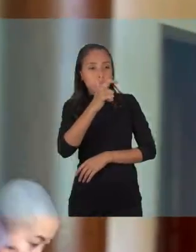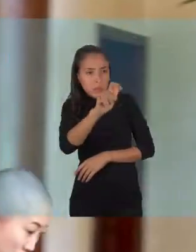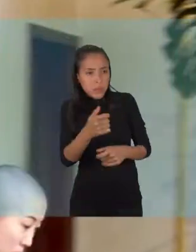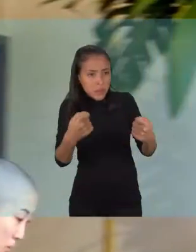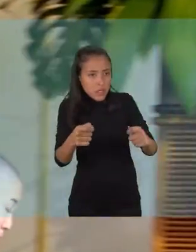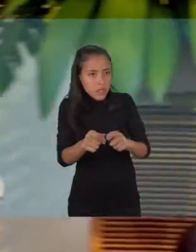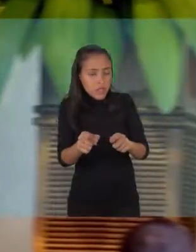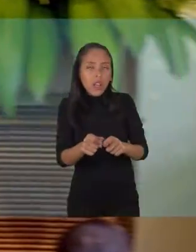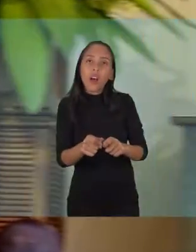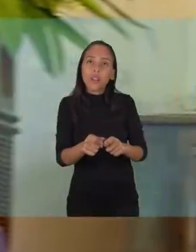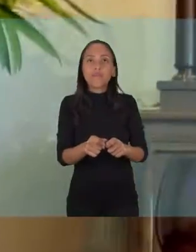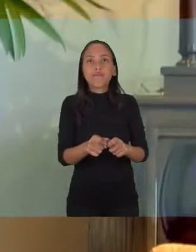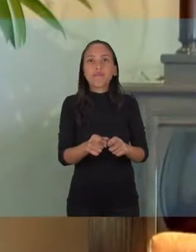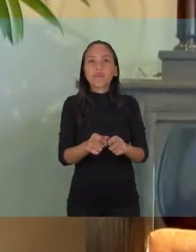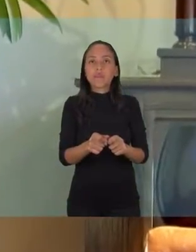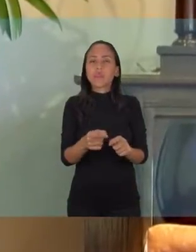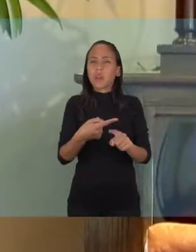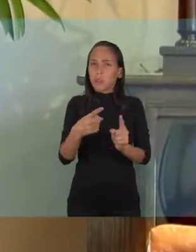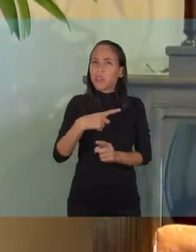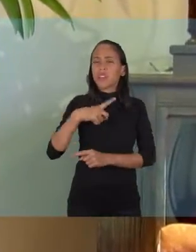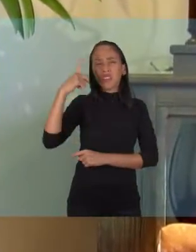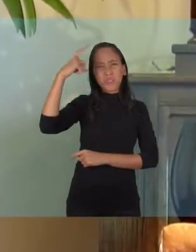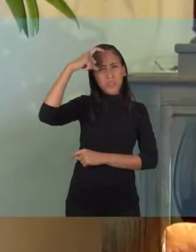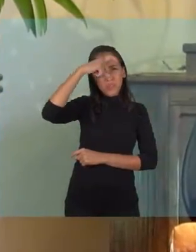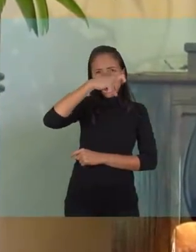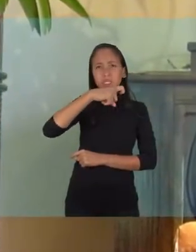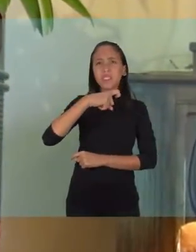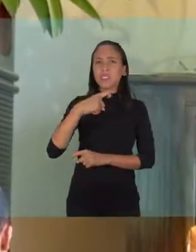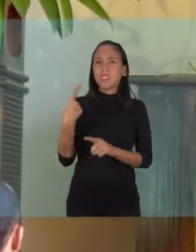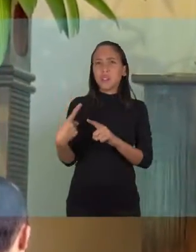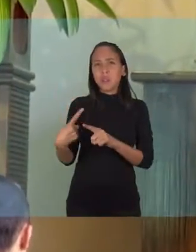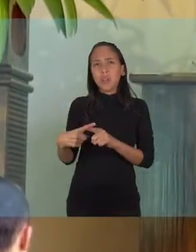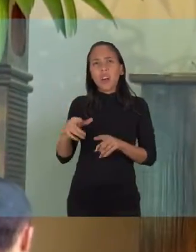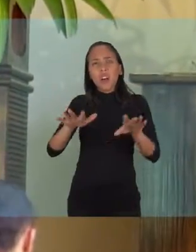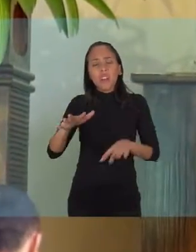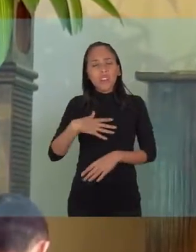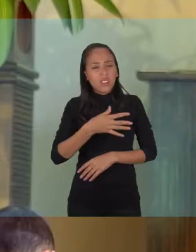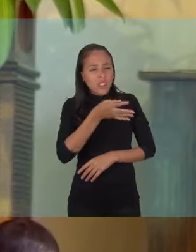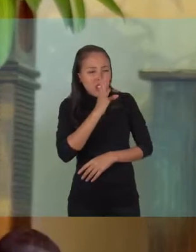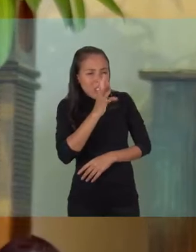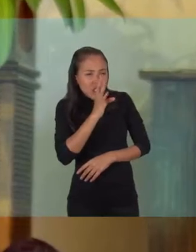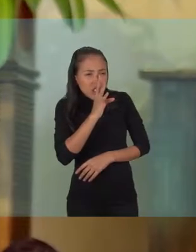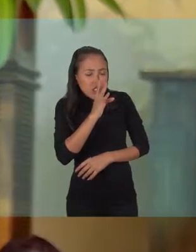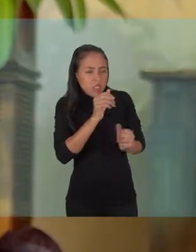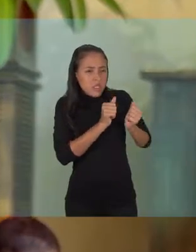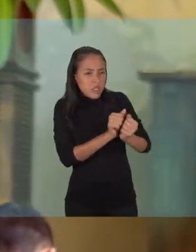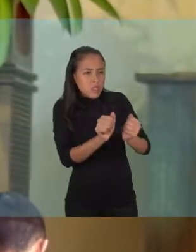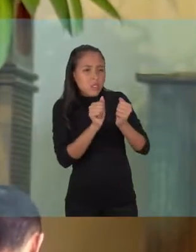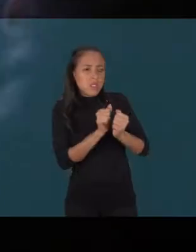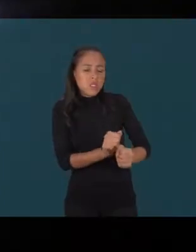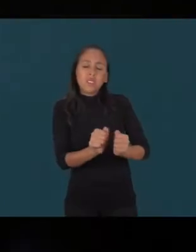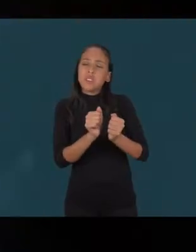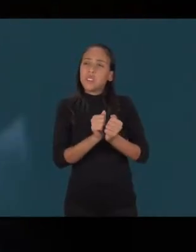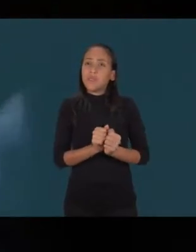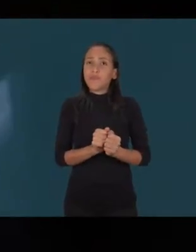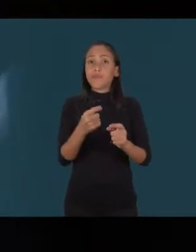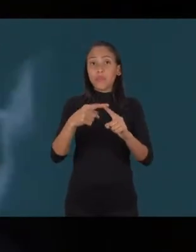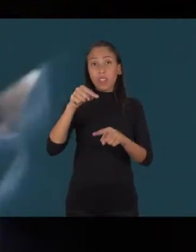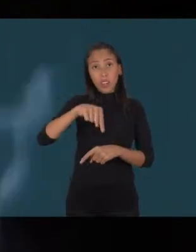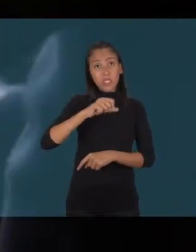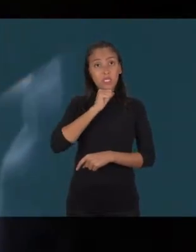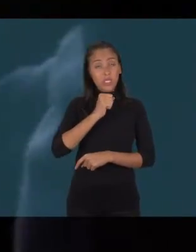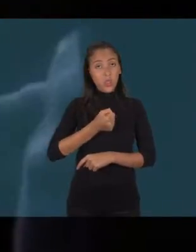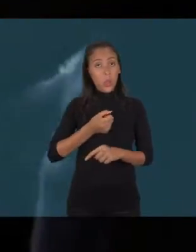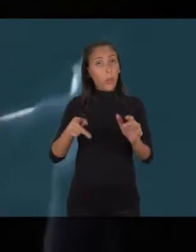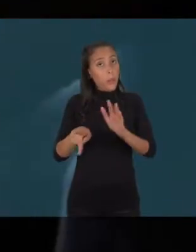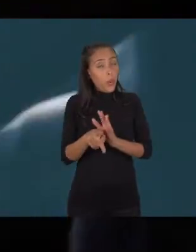fazer, mas é muito difícil, muitas vezes, assistir e estar do lado, porque a gente que, pelo menos no sacerdócio,